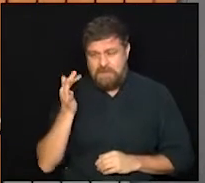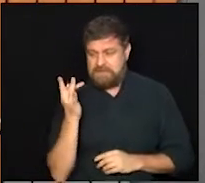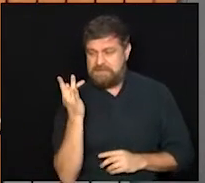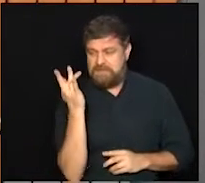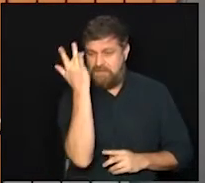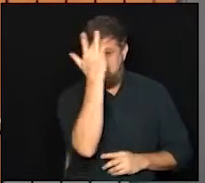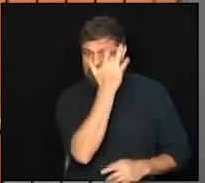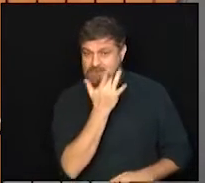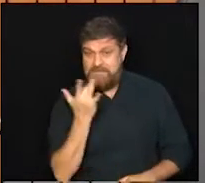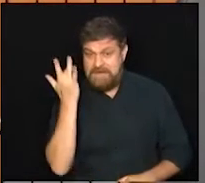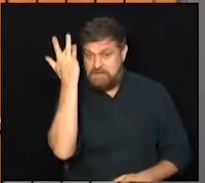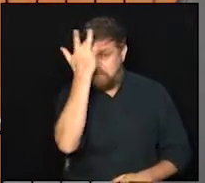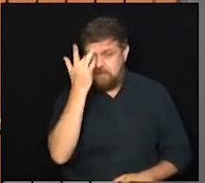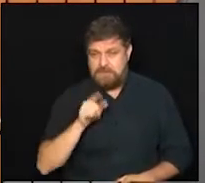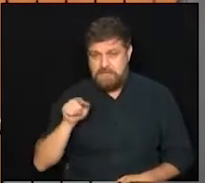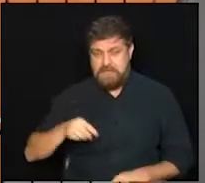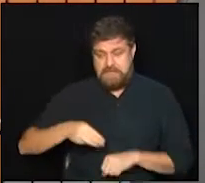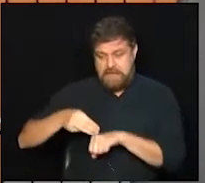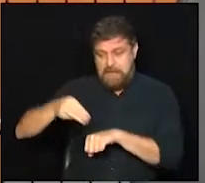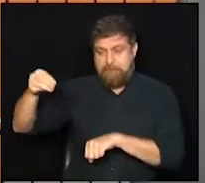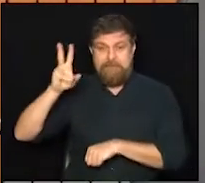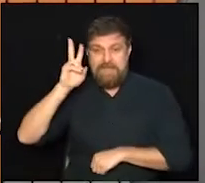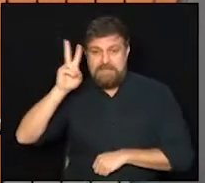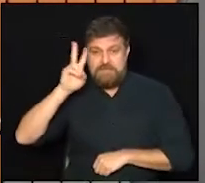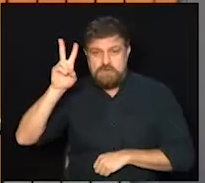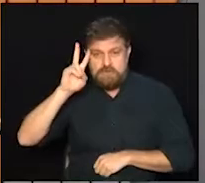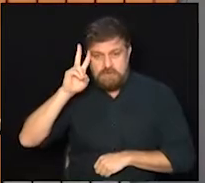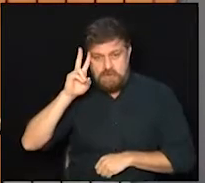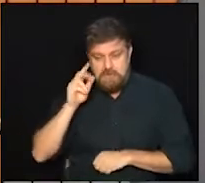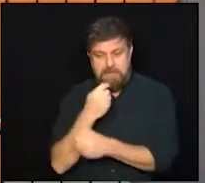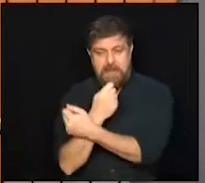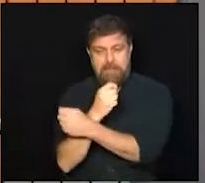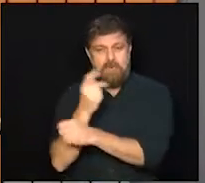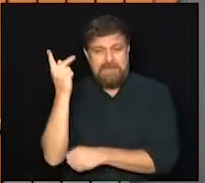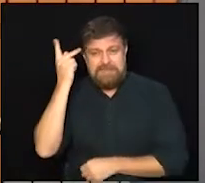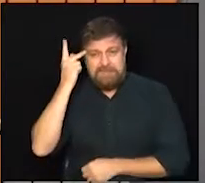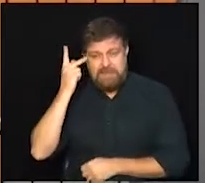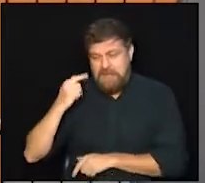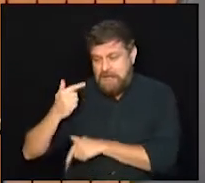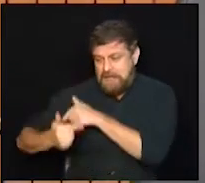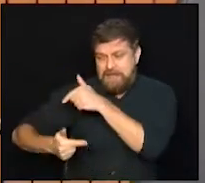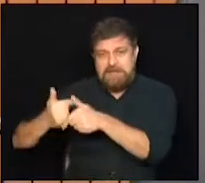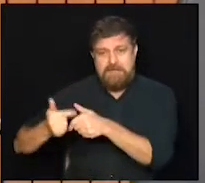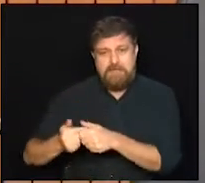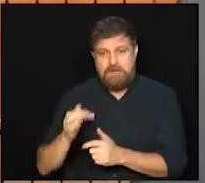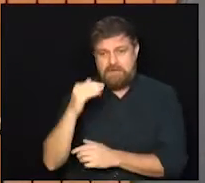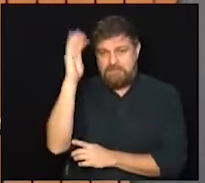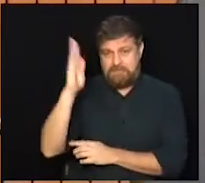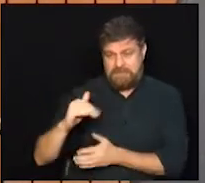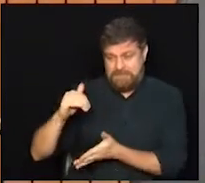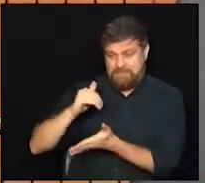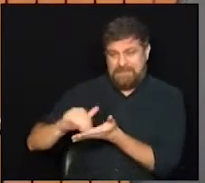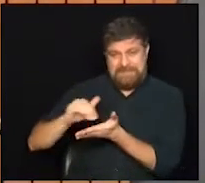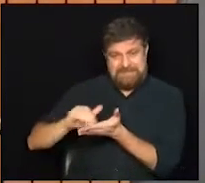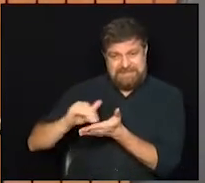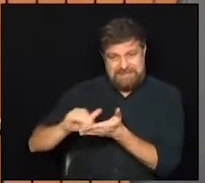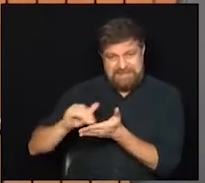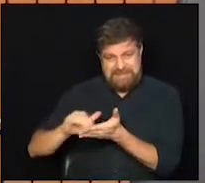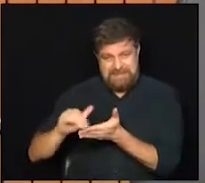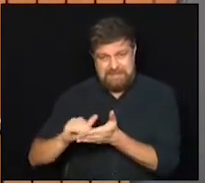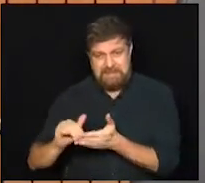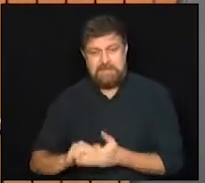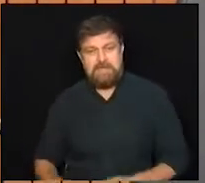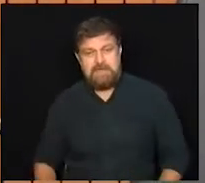Mestre em História pela PUC São Paulo, Sotile teve importante atuação no governo federal. Foi secretário executivo da Secretaria-Geral